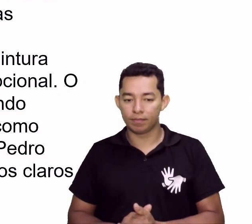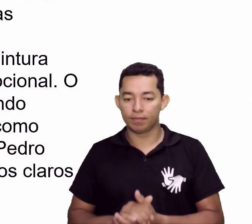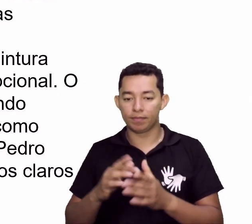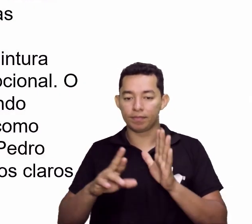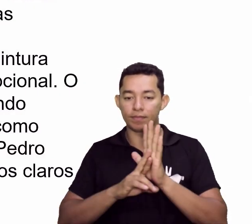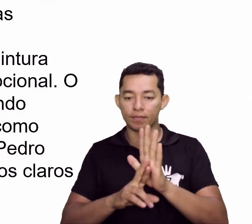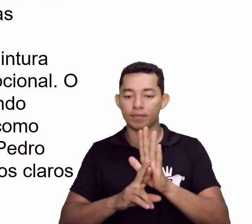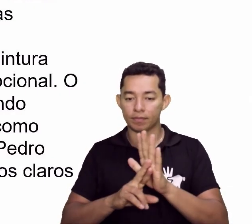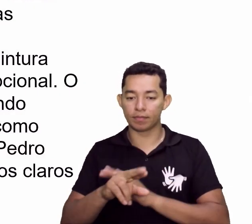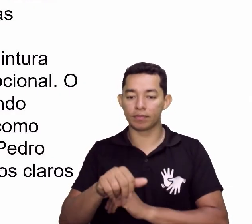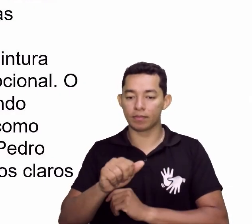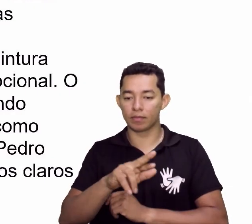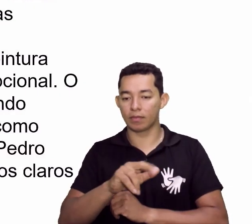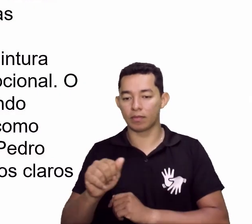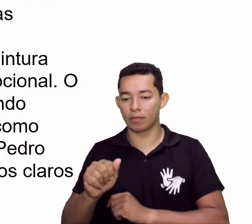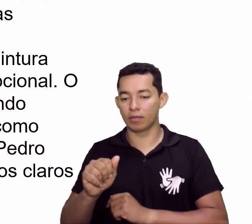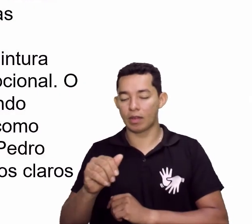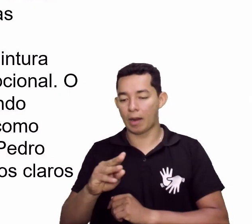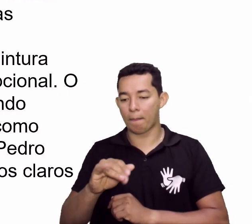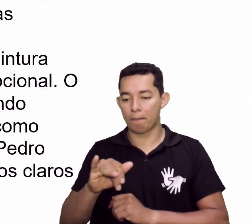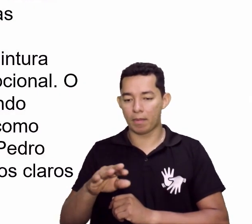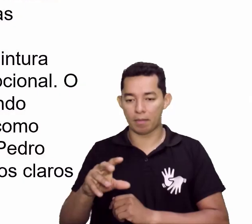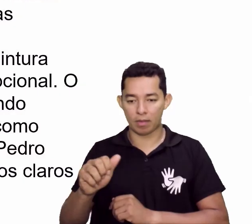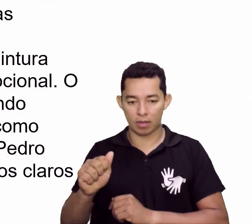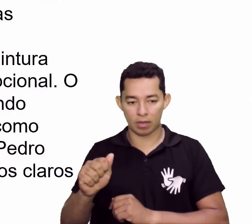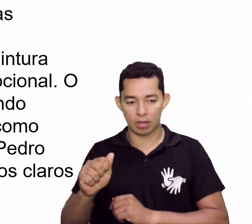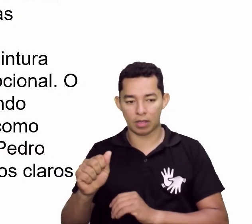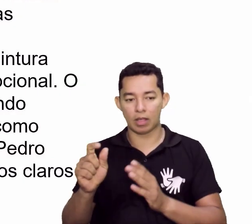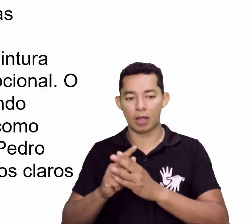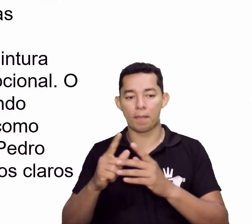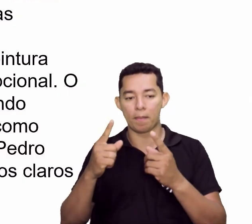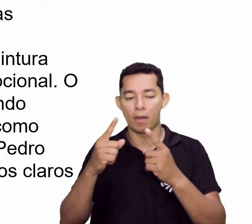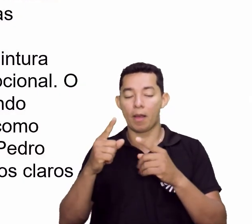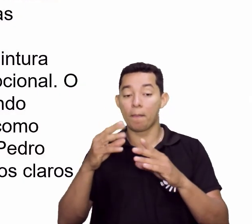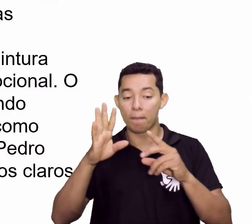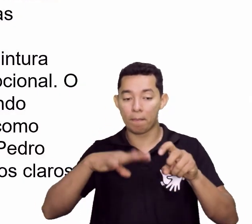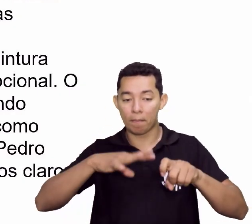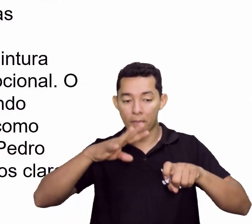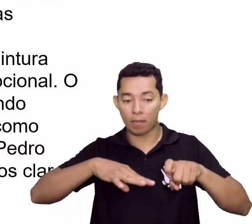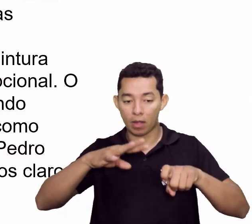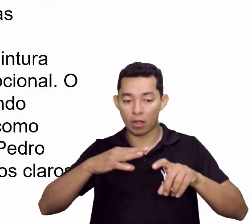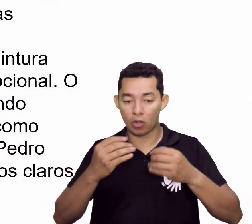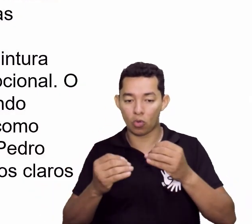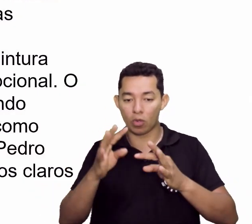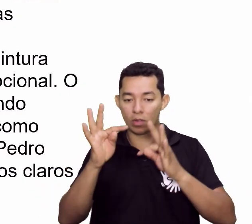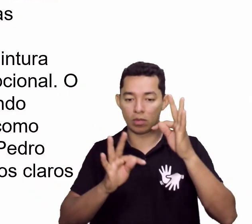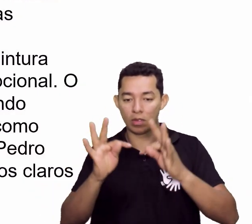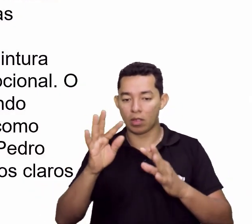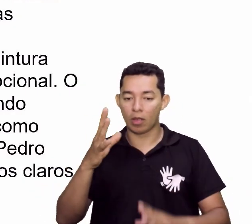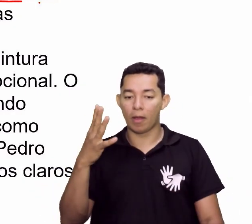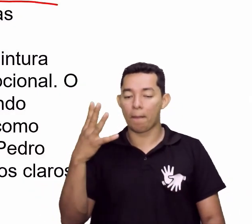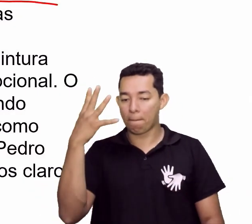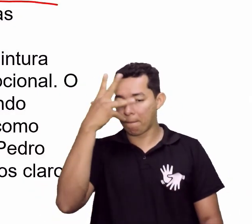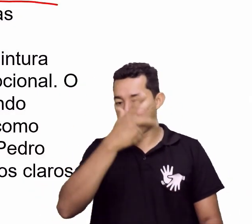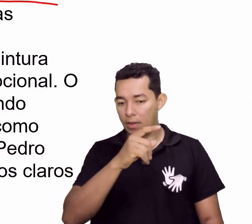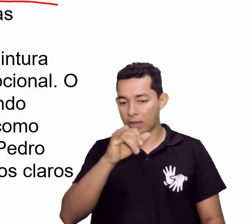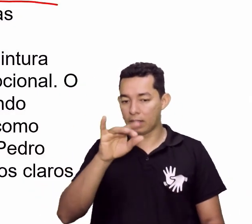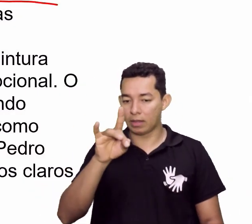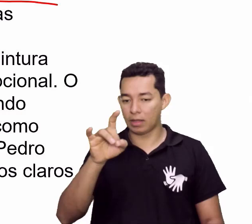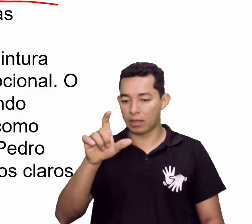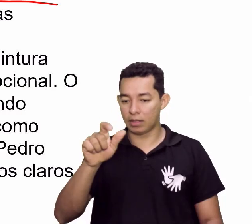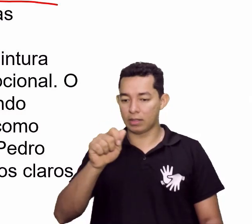a representação de narrativas bíblicas e mitológicas com rigor técnico e beleza